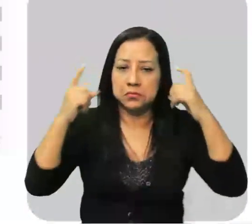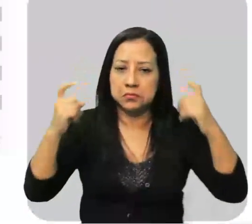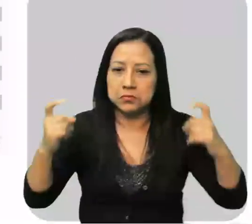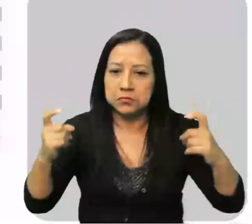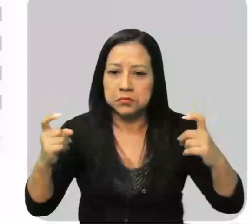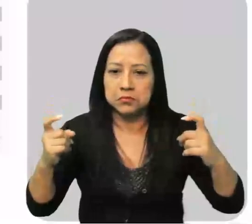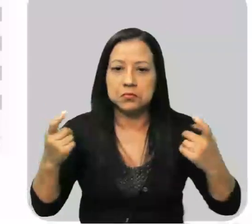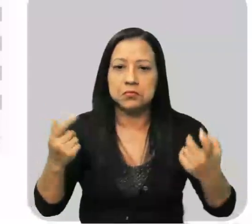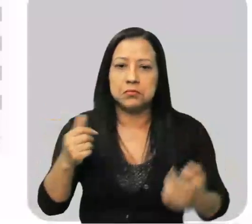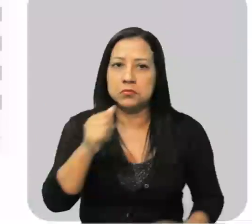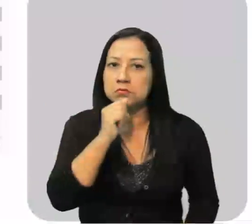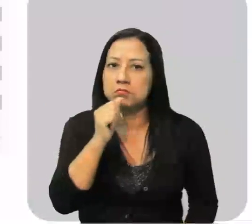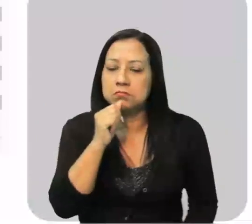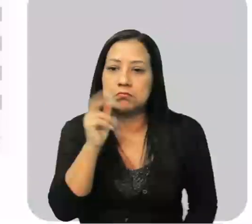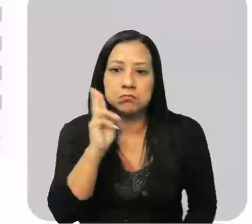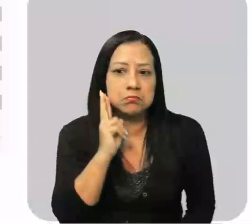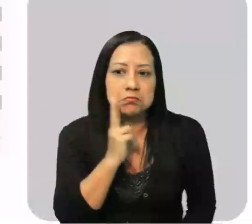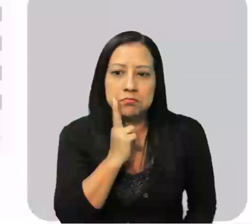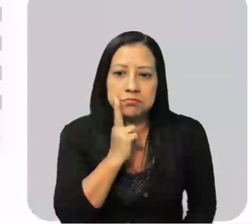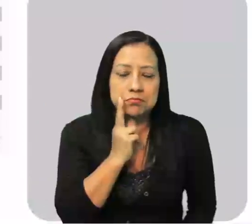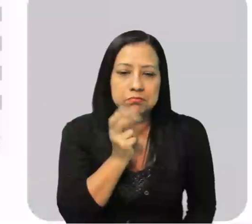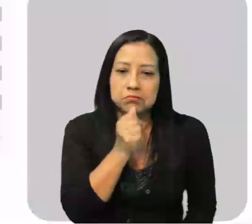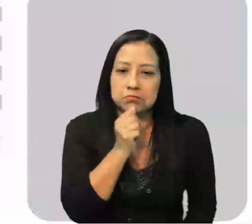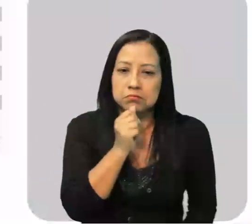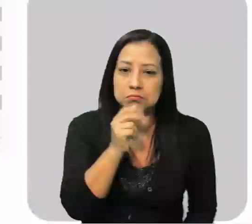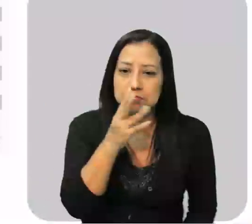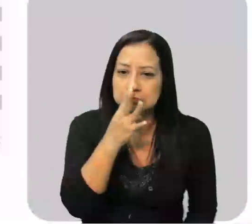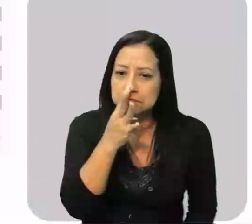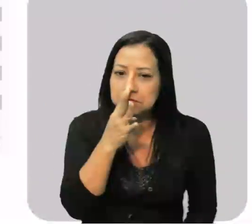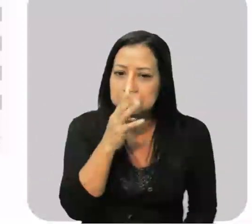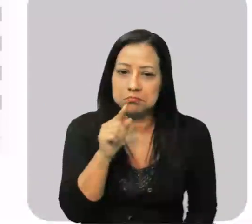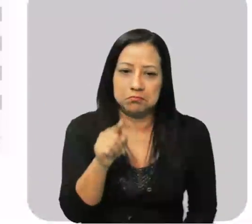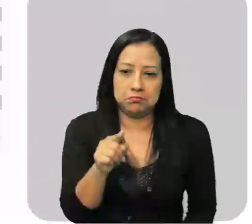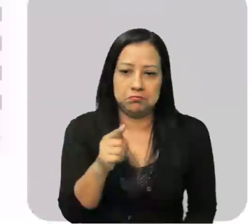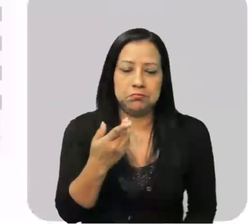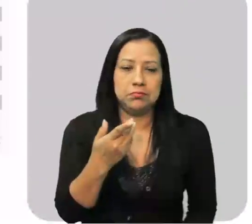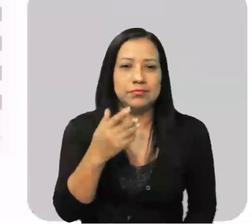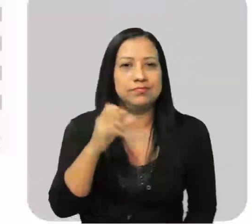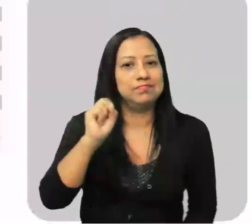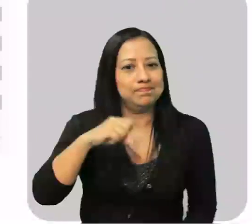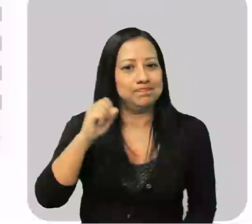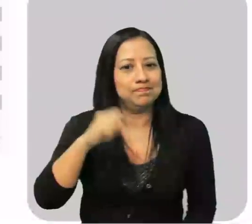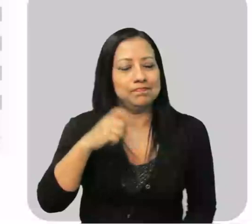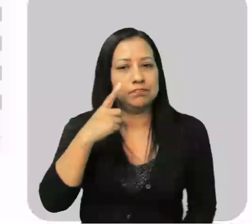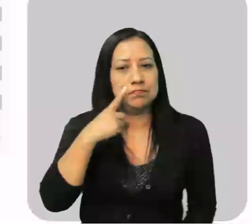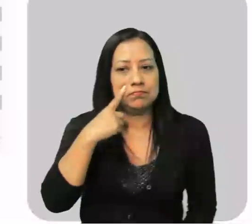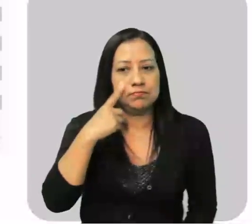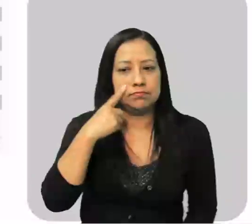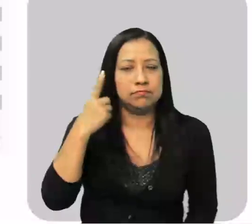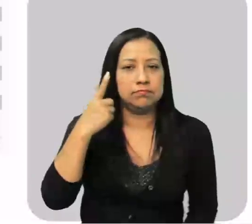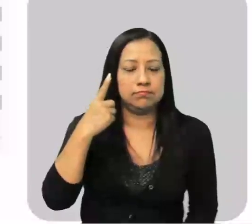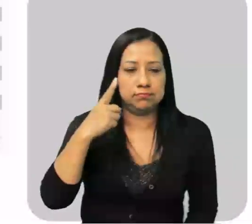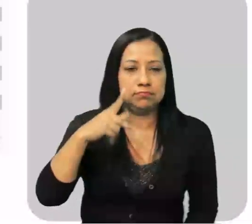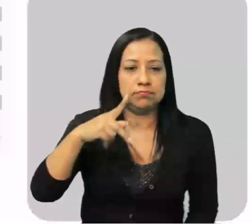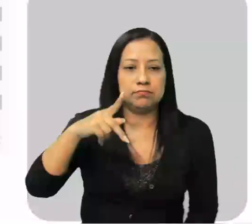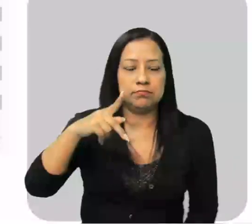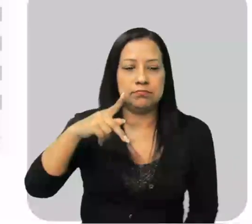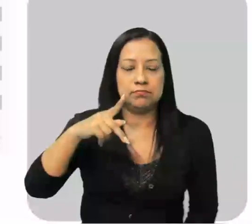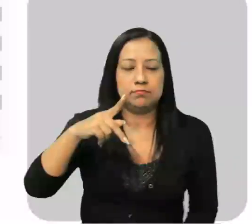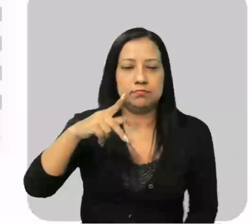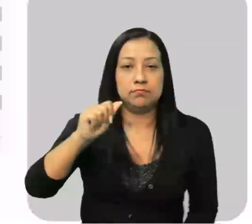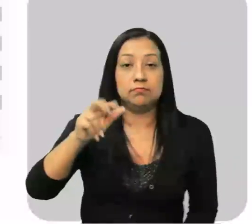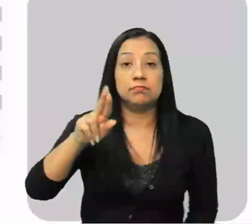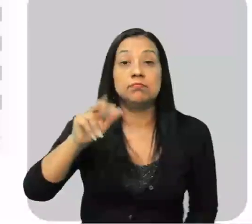Professor, então, as cidades violentas no Brasil não tem nenhuma aí em Rondônia. Pois é, né? Olha só. Então, você pode